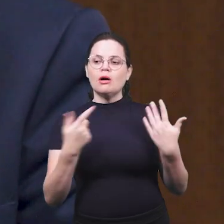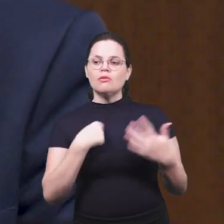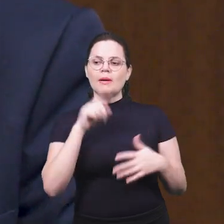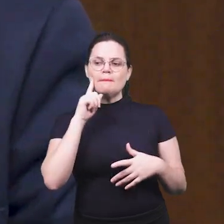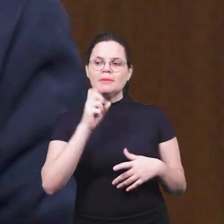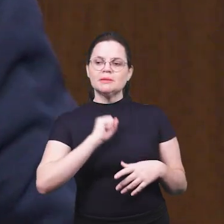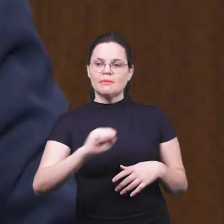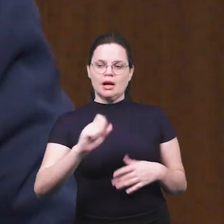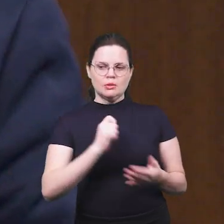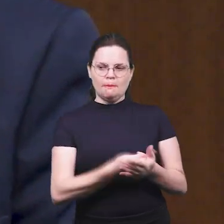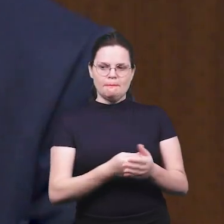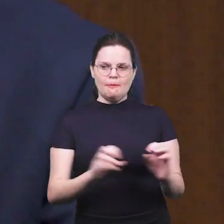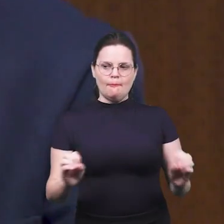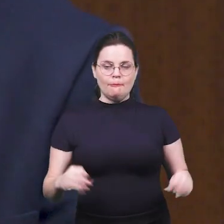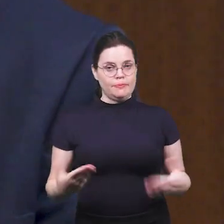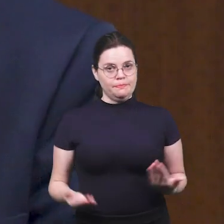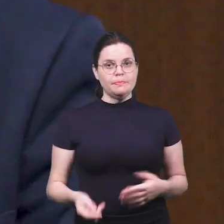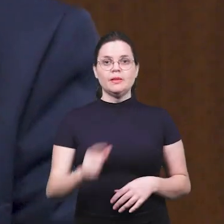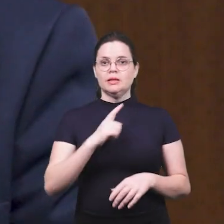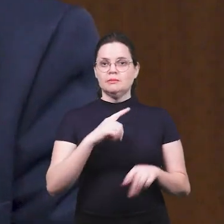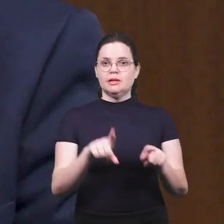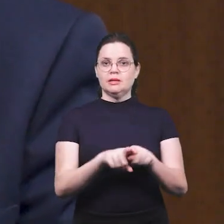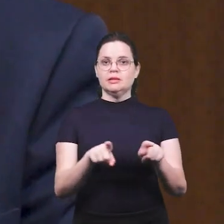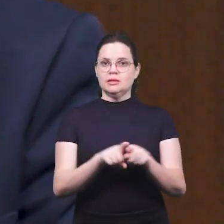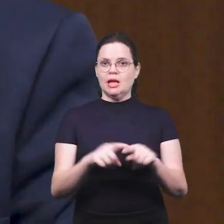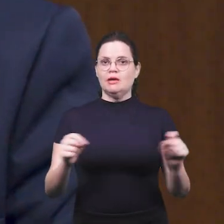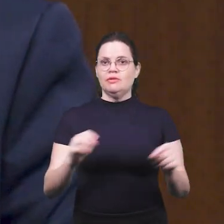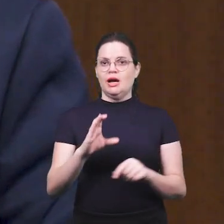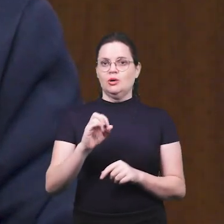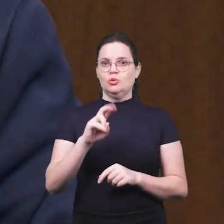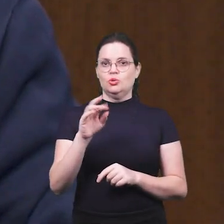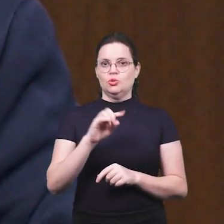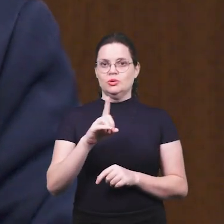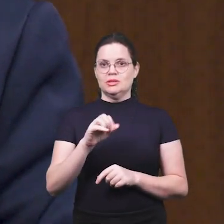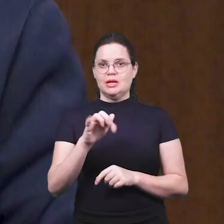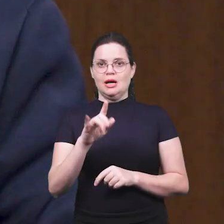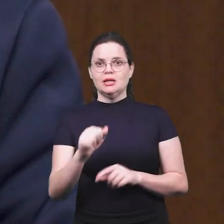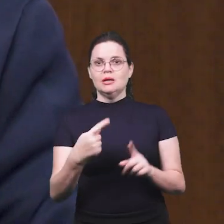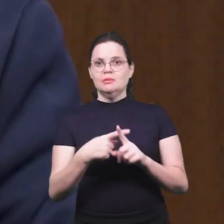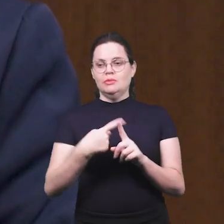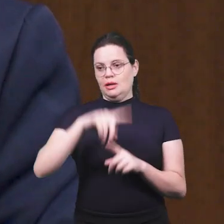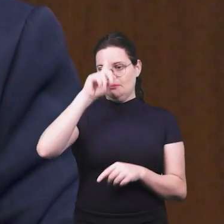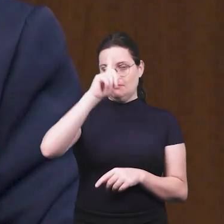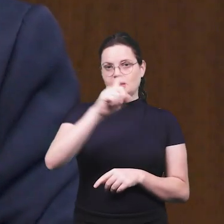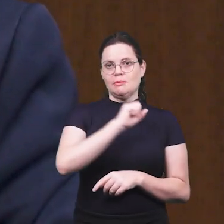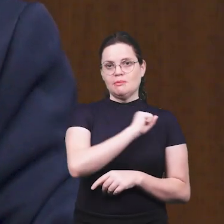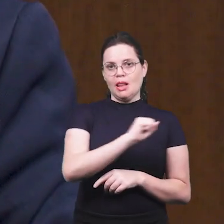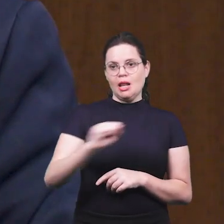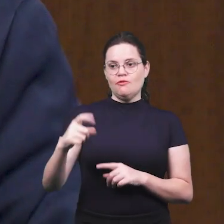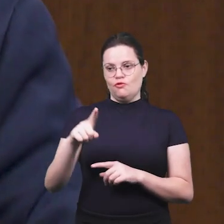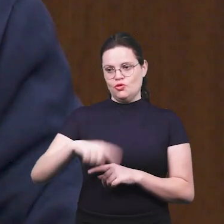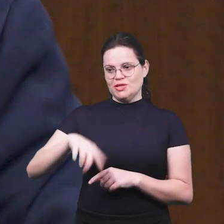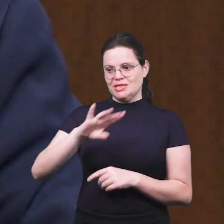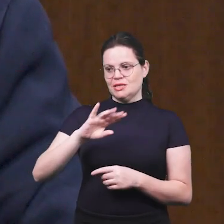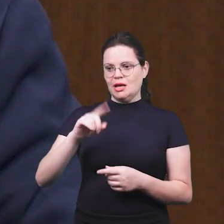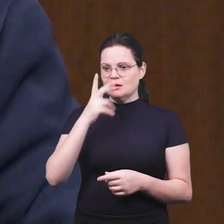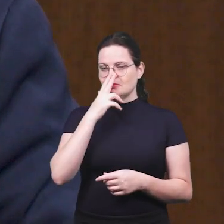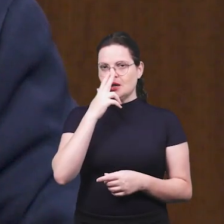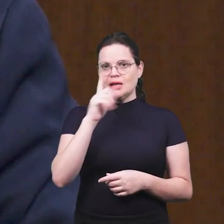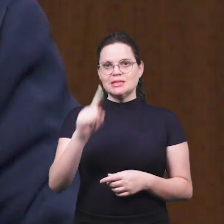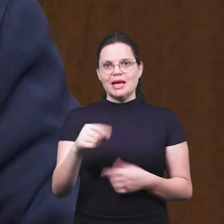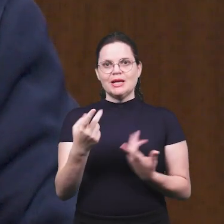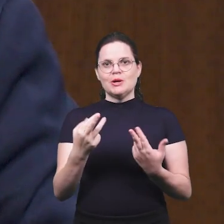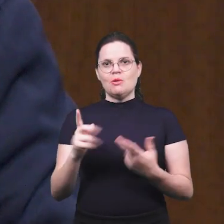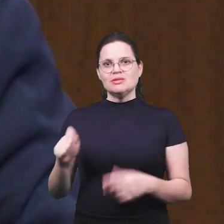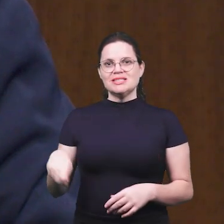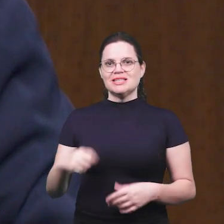sobre cruzadas, né? As cruzadas iam lá para matar, né? Os que eram considerados hereges. Depois